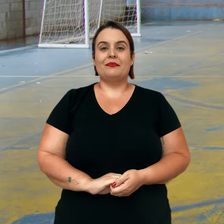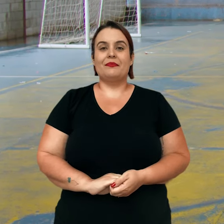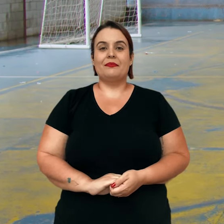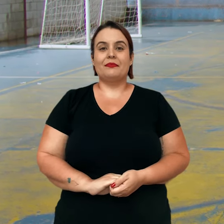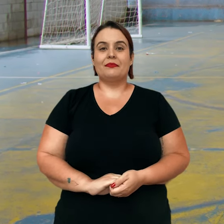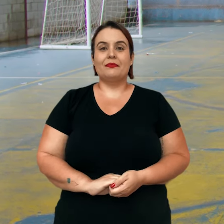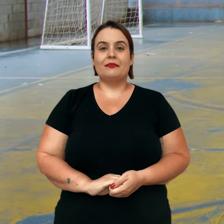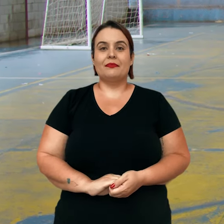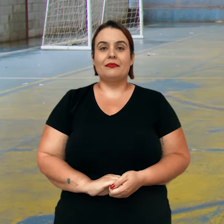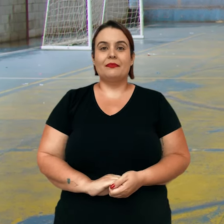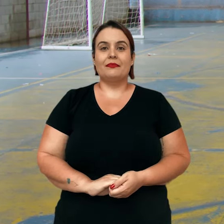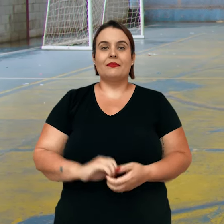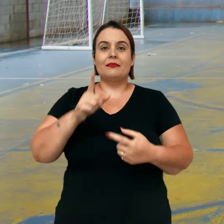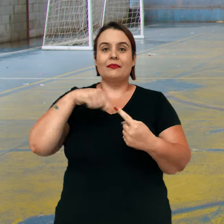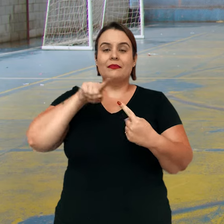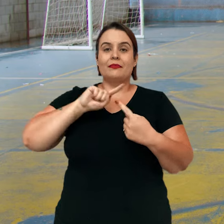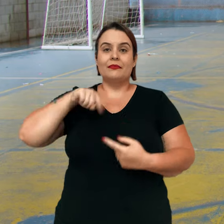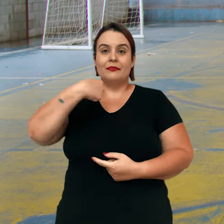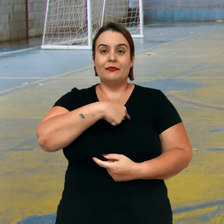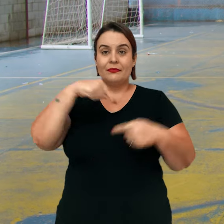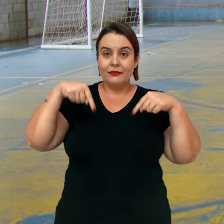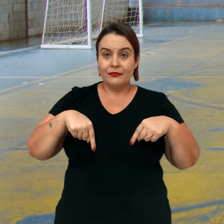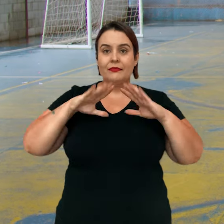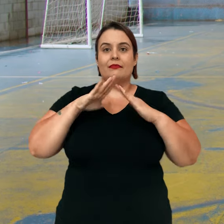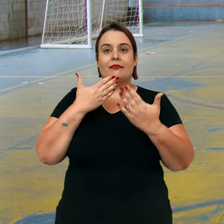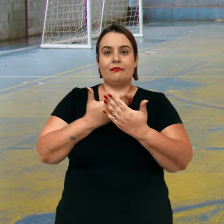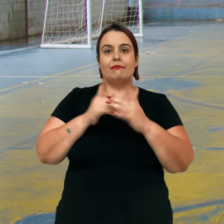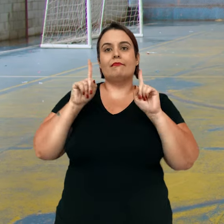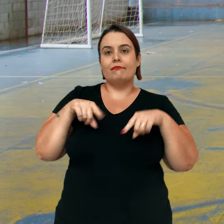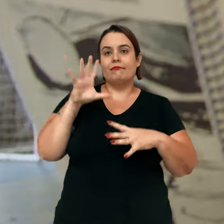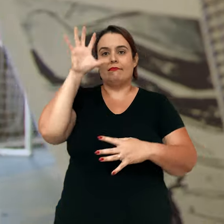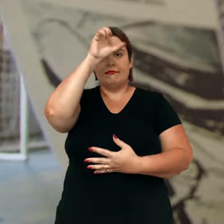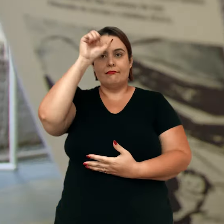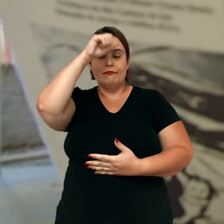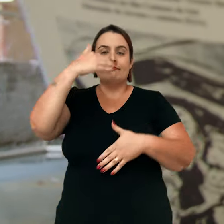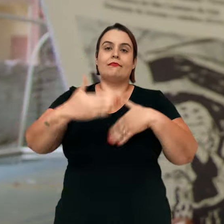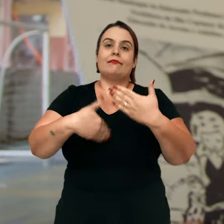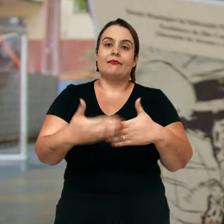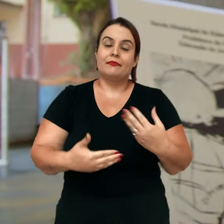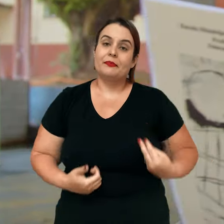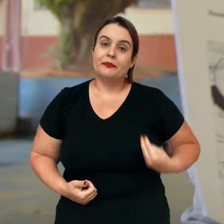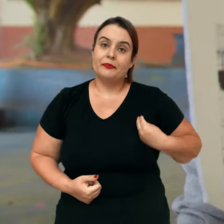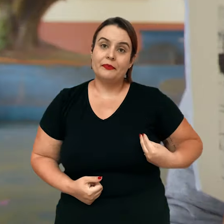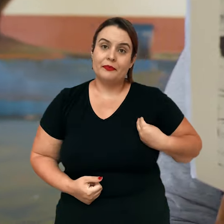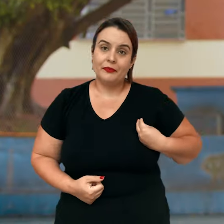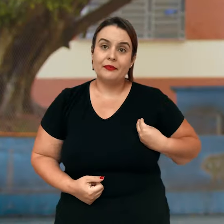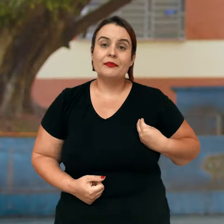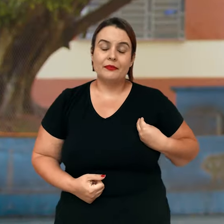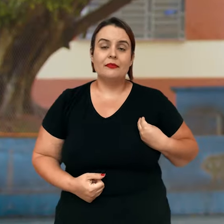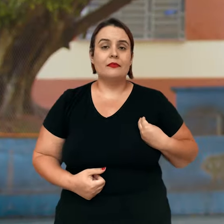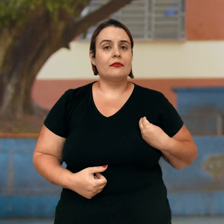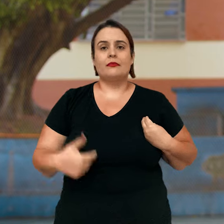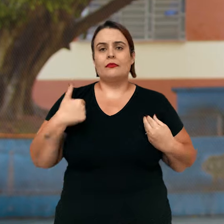esportes. O objetivo da gente que está aqui na escola é aprender algumas coisas nesta vida que